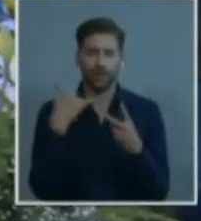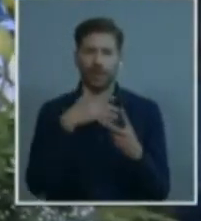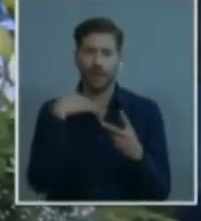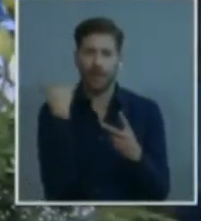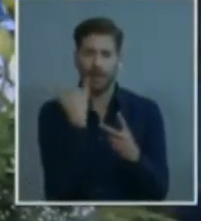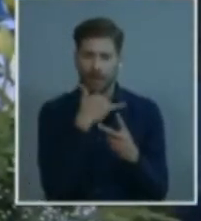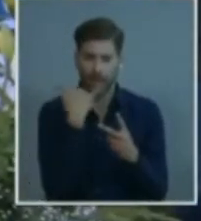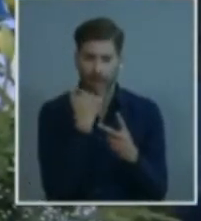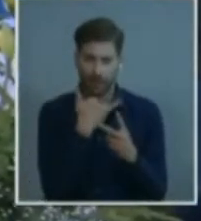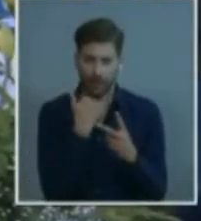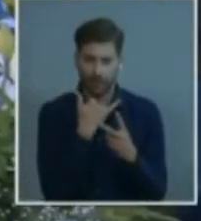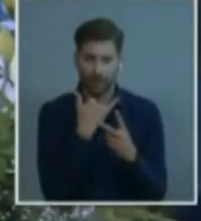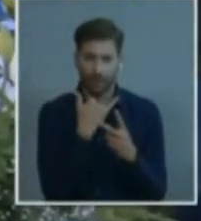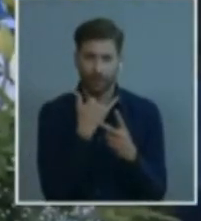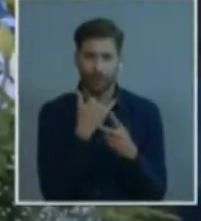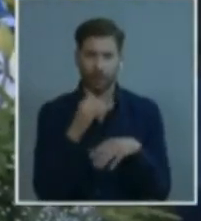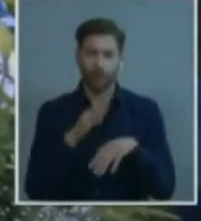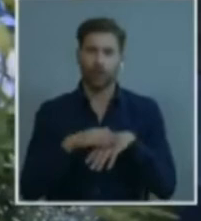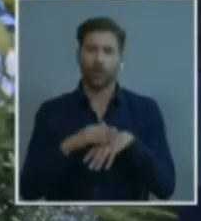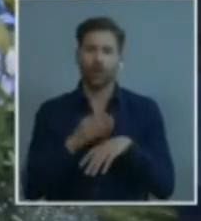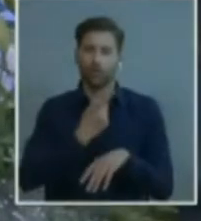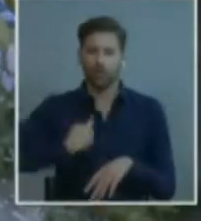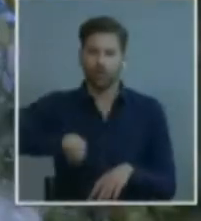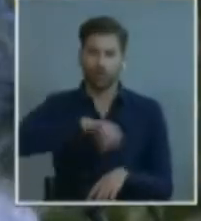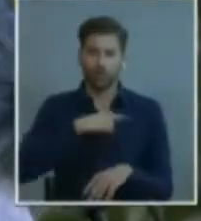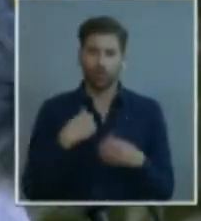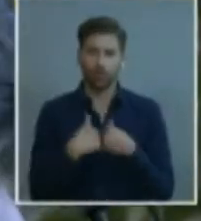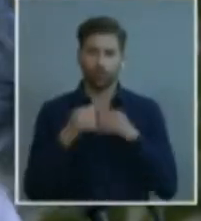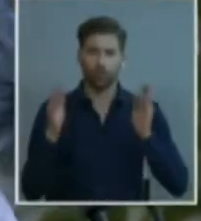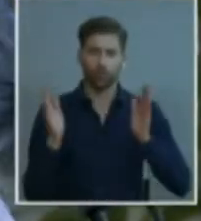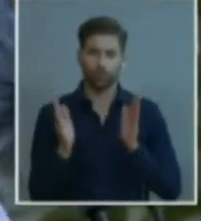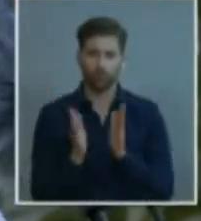alegria para todos nós, para todo o povo de Deus,